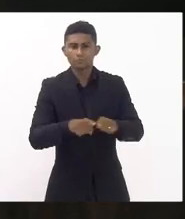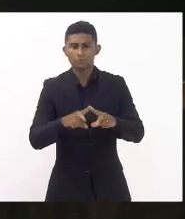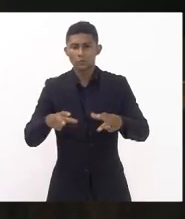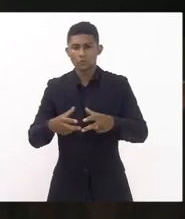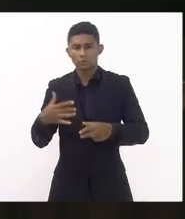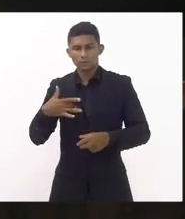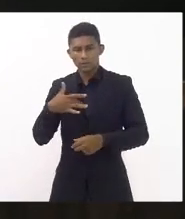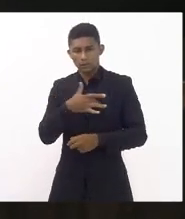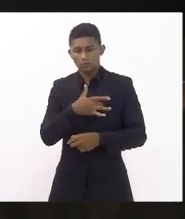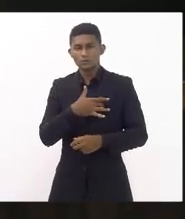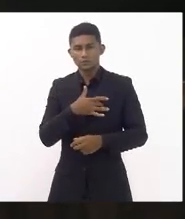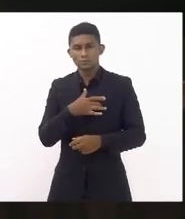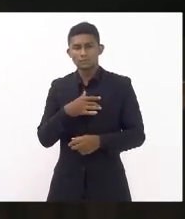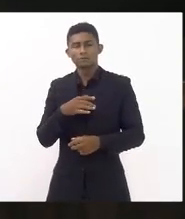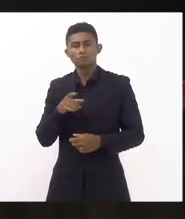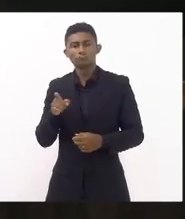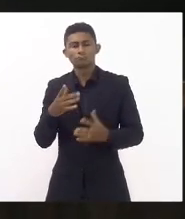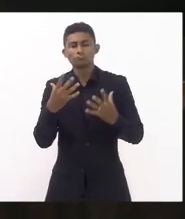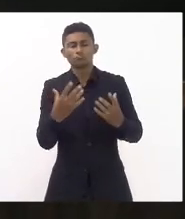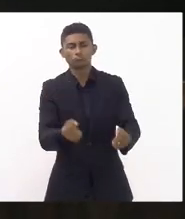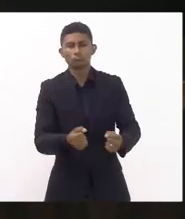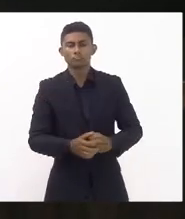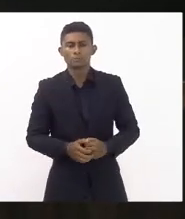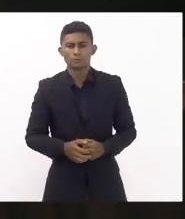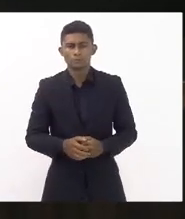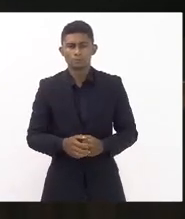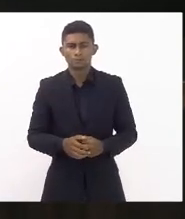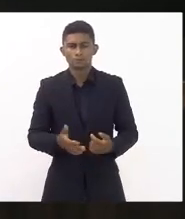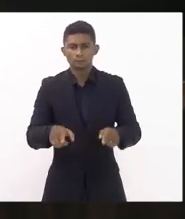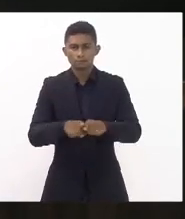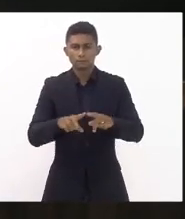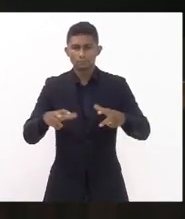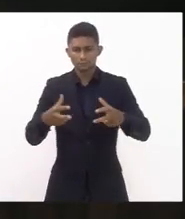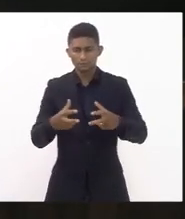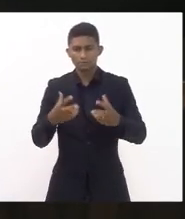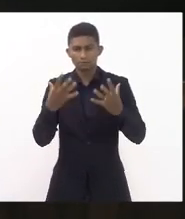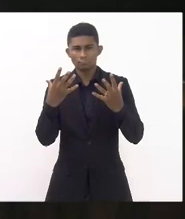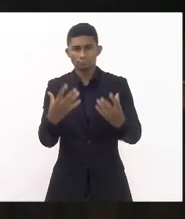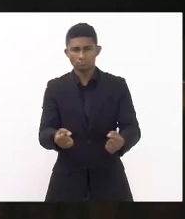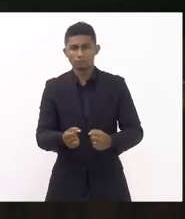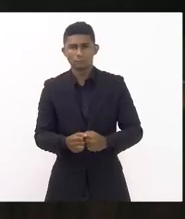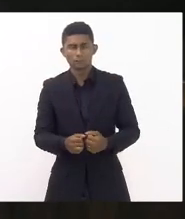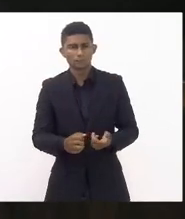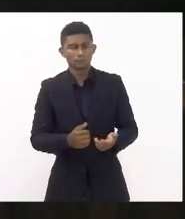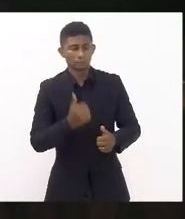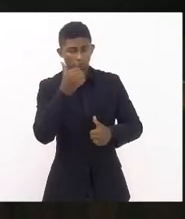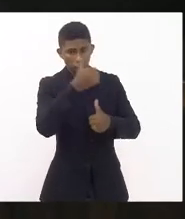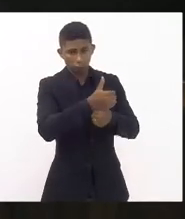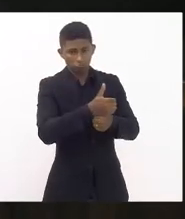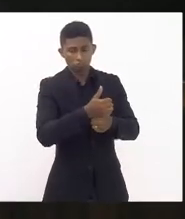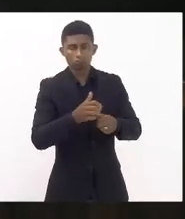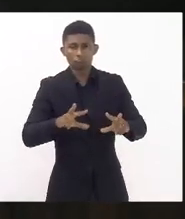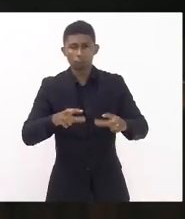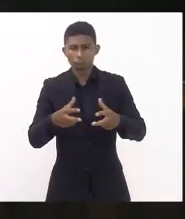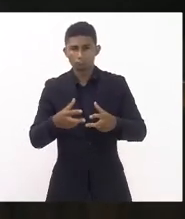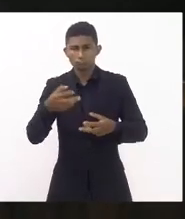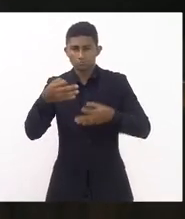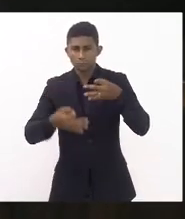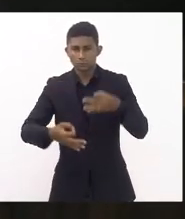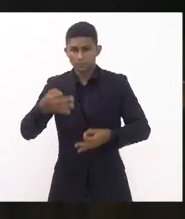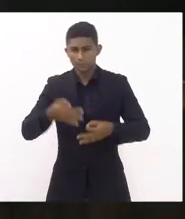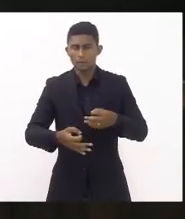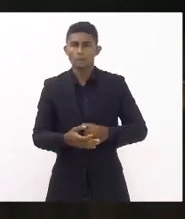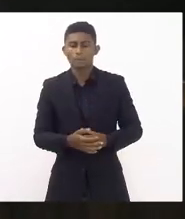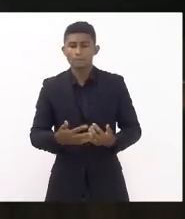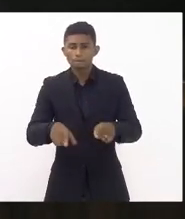Comissão de Constituição e Justiça, de Assuntos Municipais e Desenvolvimento Regional favorável, com o substitutivo da Comissão de Constituição e Justiça, e